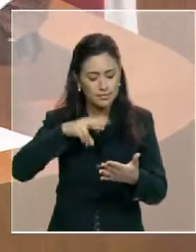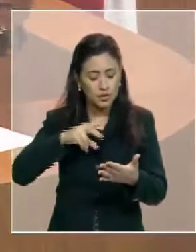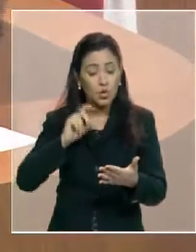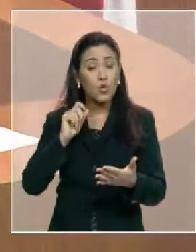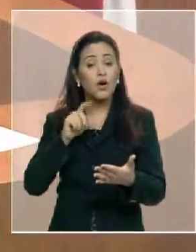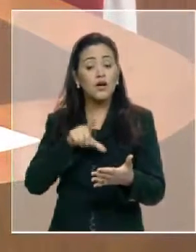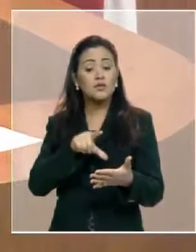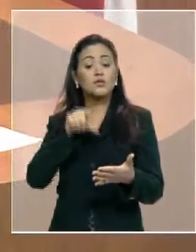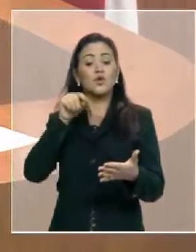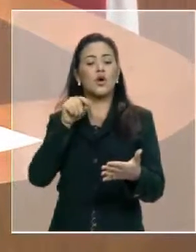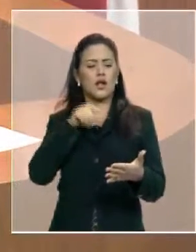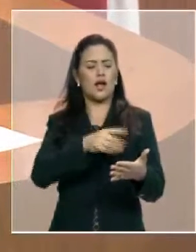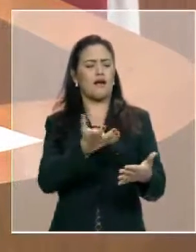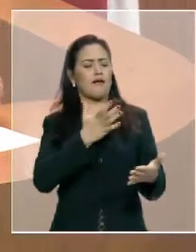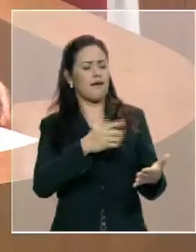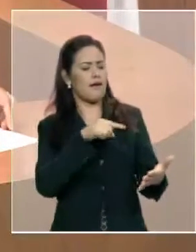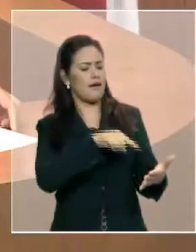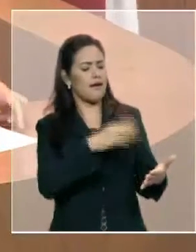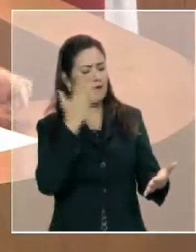senhor presidente.